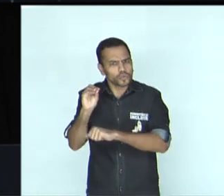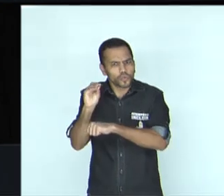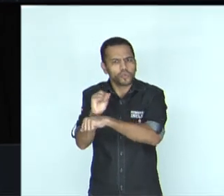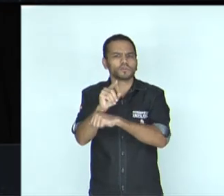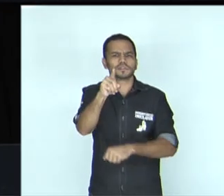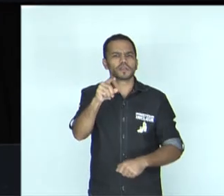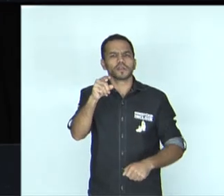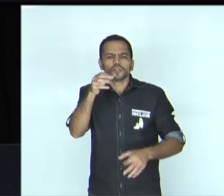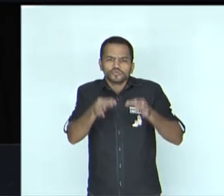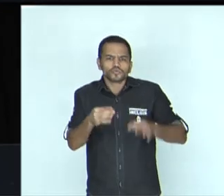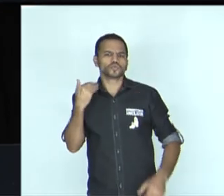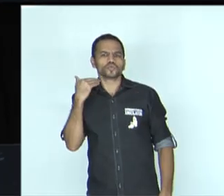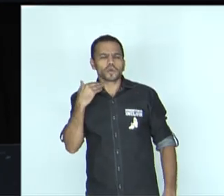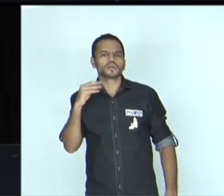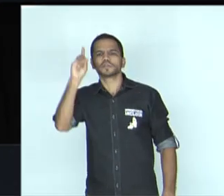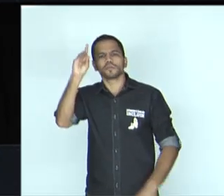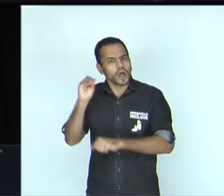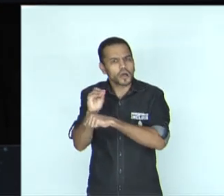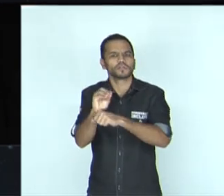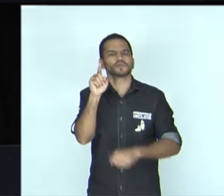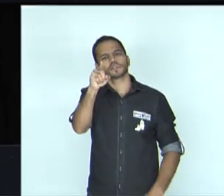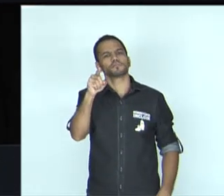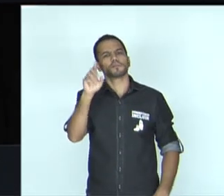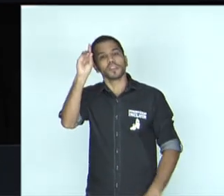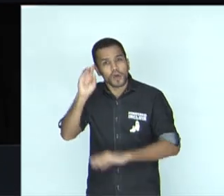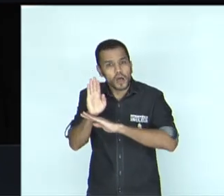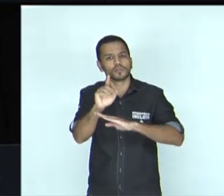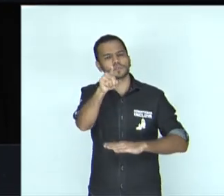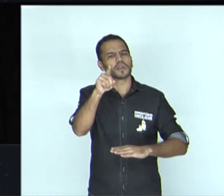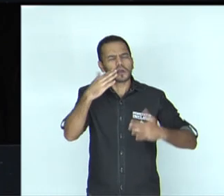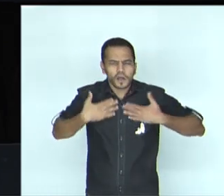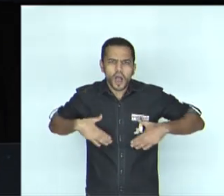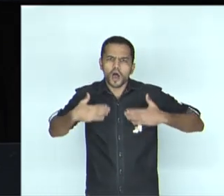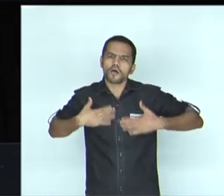juiz, todos vocês que agirem com seriedade com Deus, Deus vai cuidar de vocês.